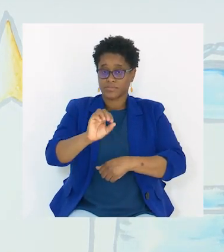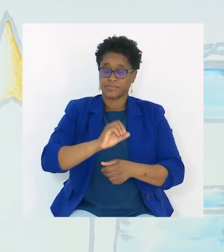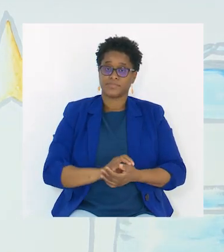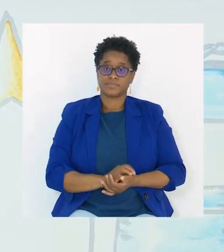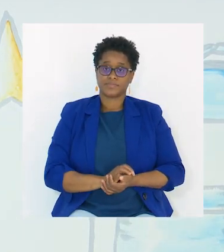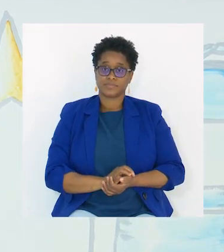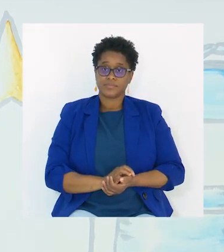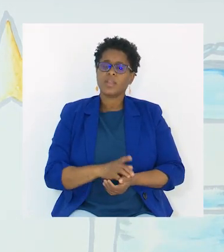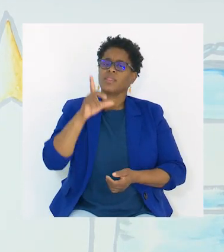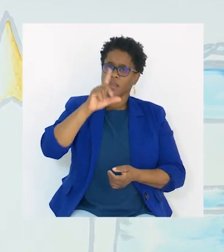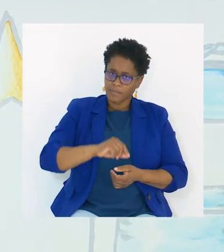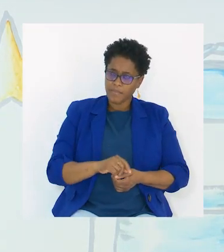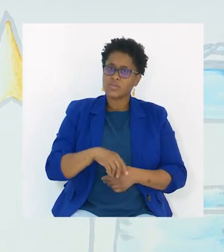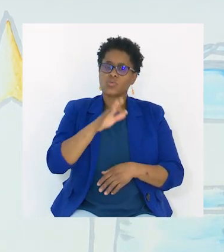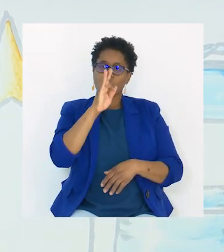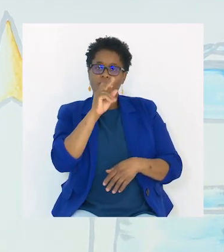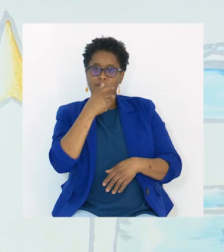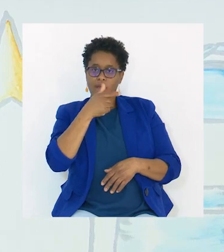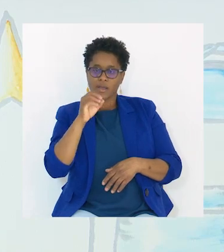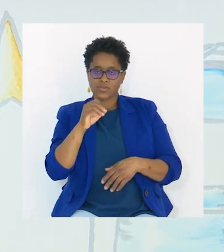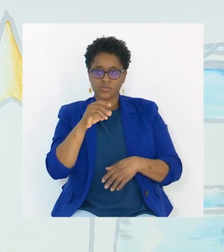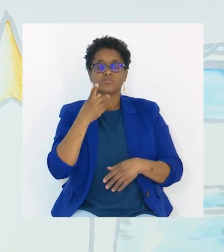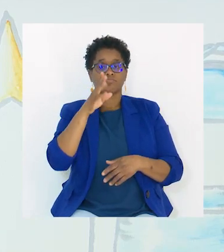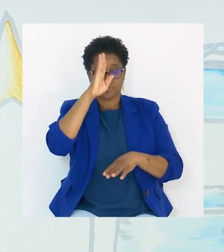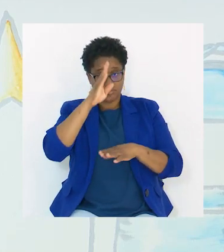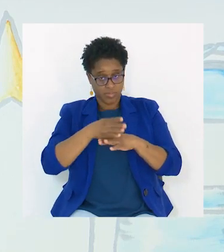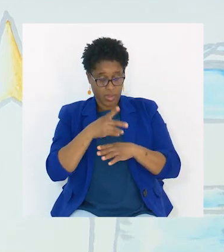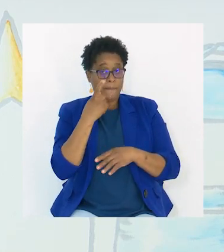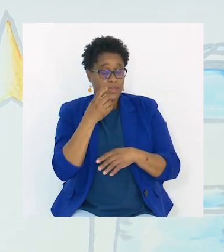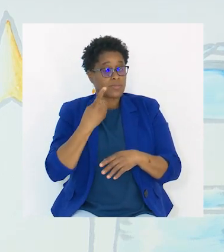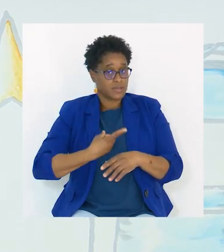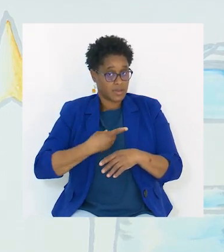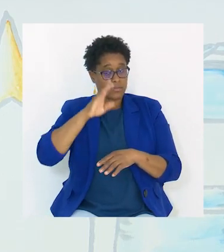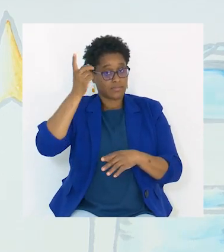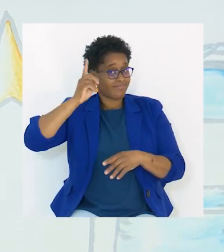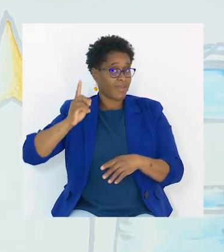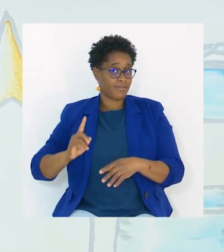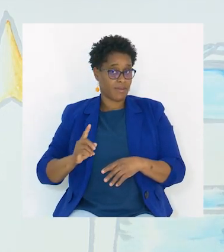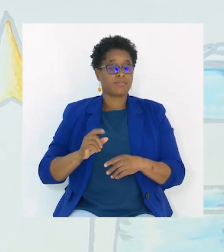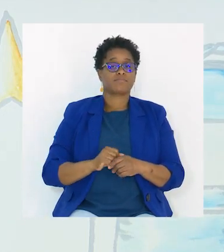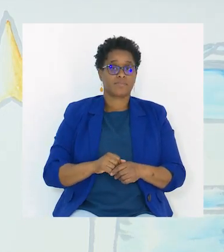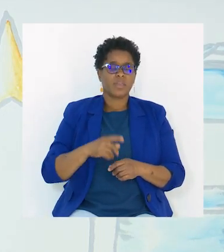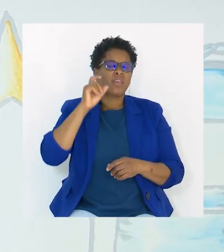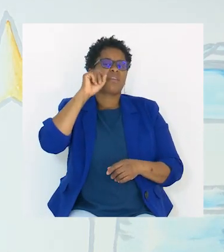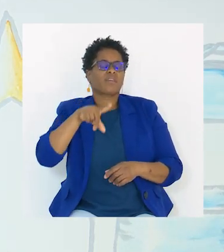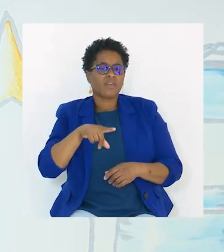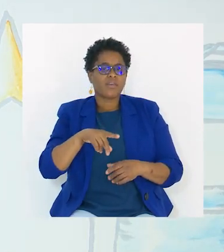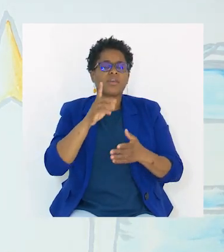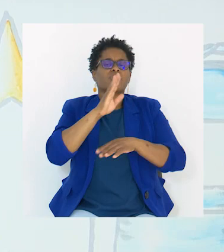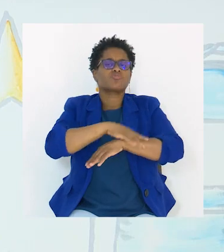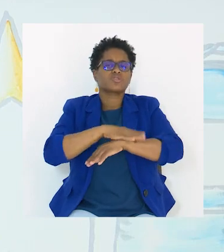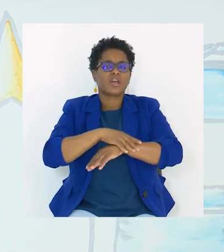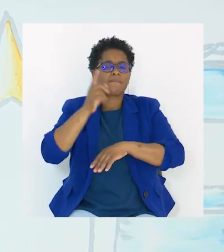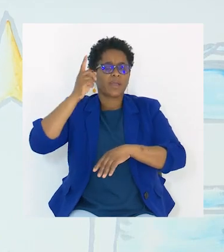Também os factos precisam ser datados, que vimos. Quem é responsável pela datação dos